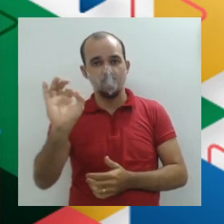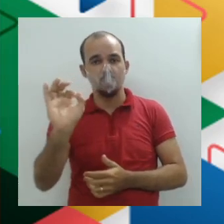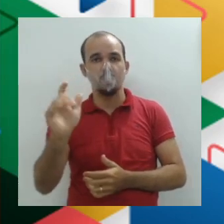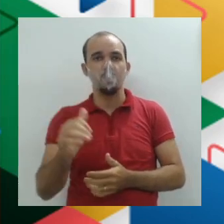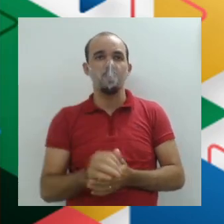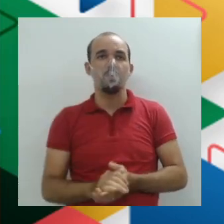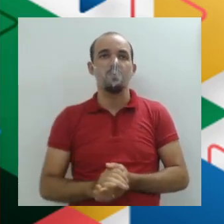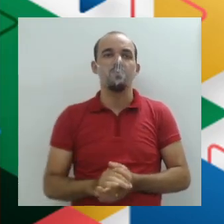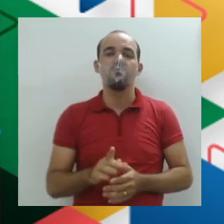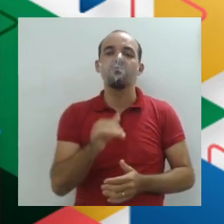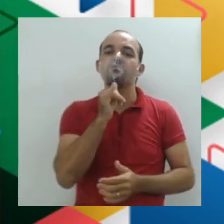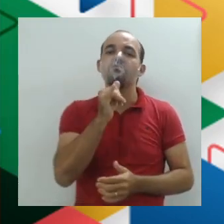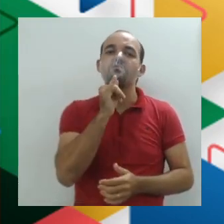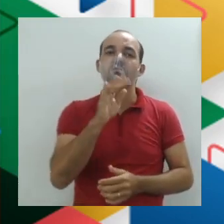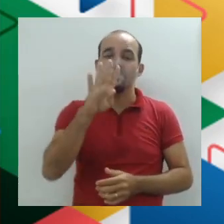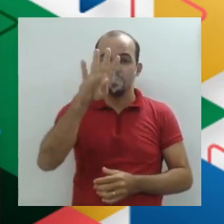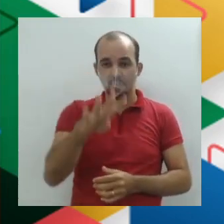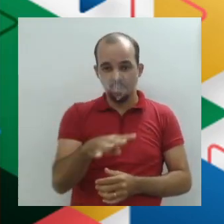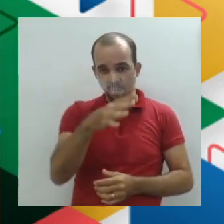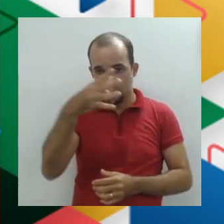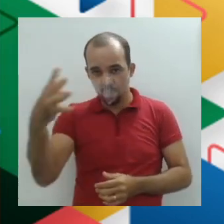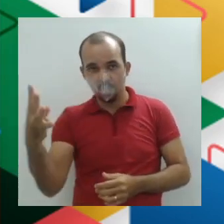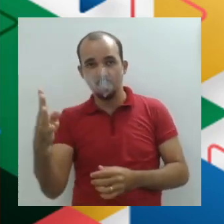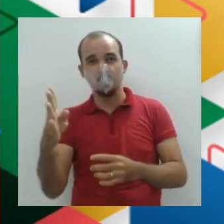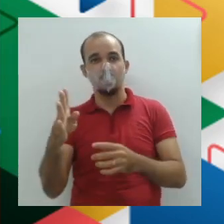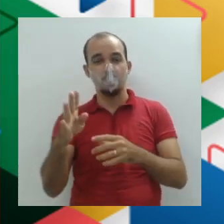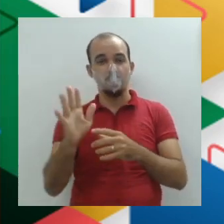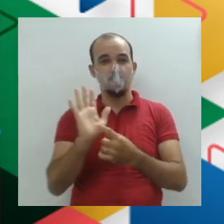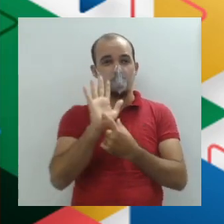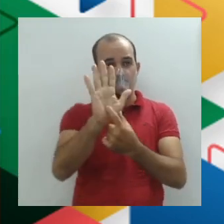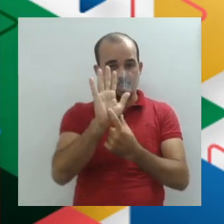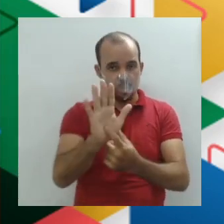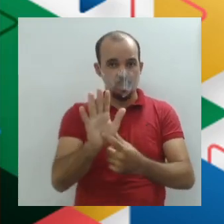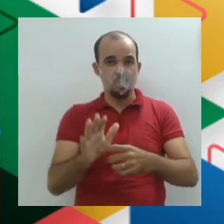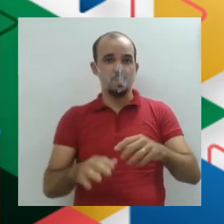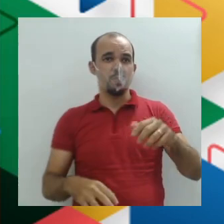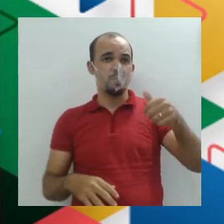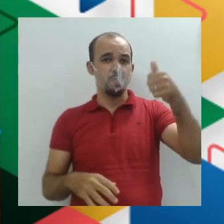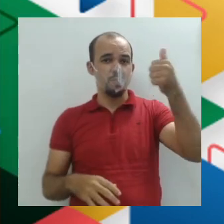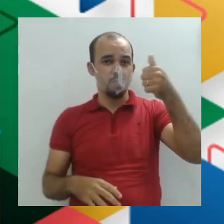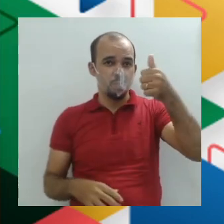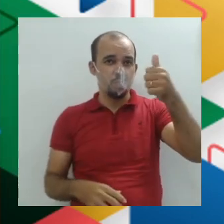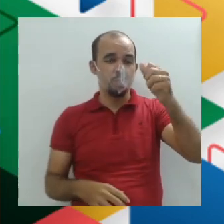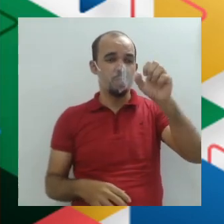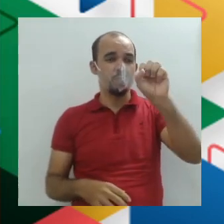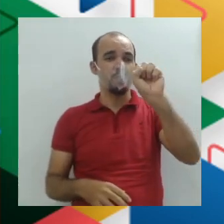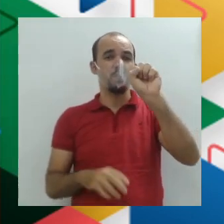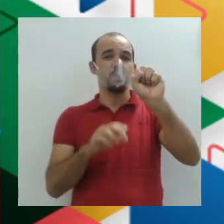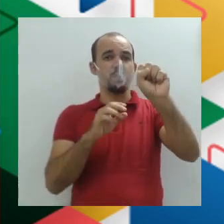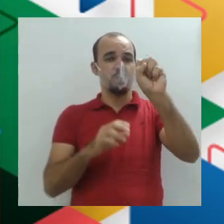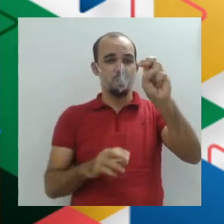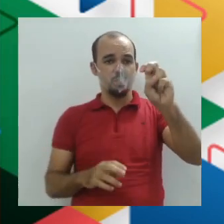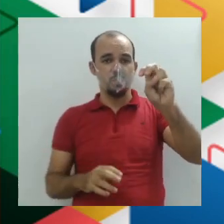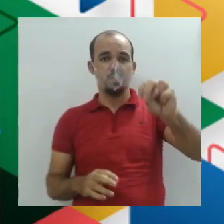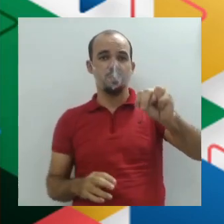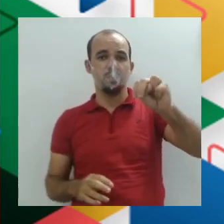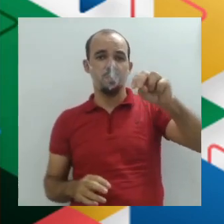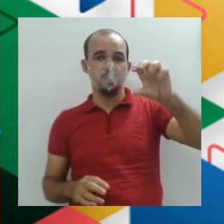tabela apresentando senos e cossenos desses ângulos. Faz um print aí, guarda esse material para você que vai ser muito